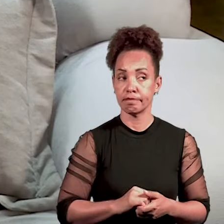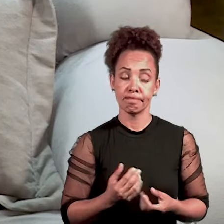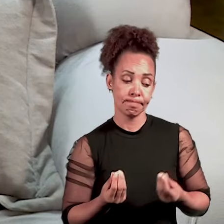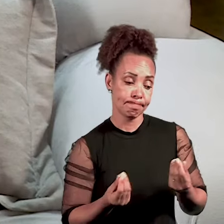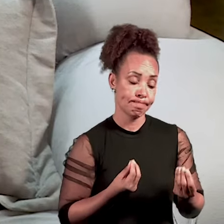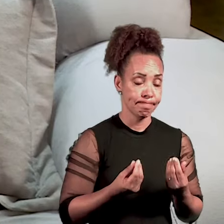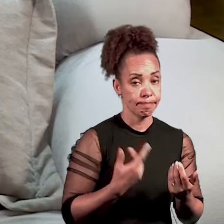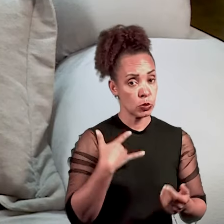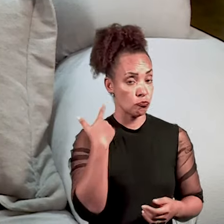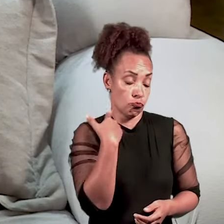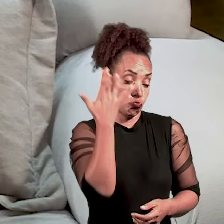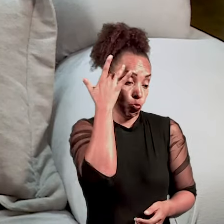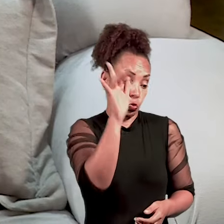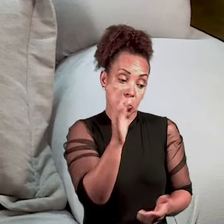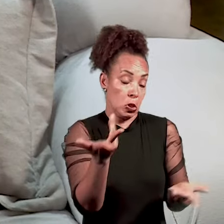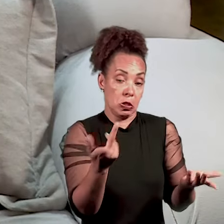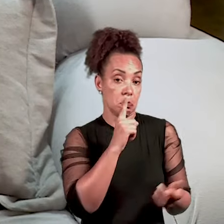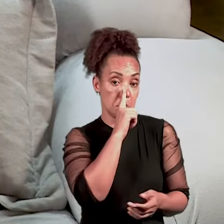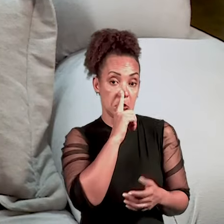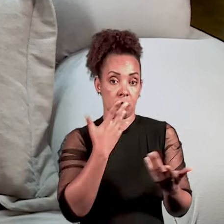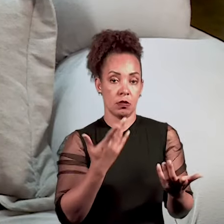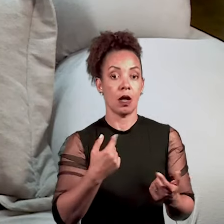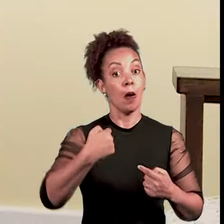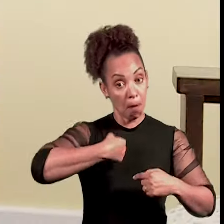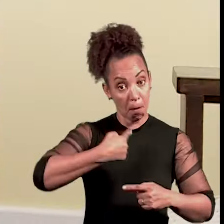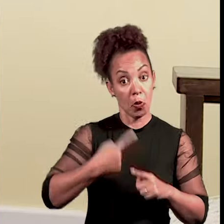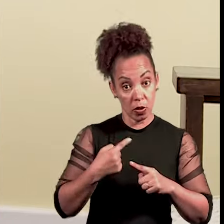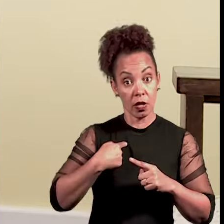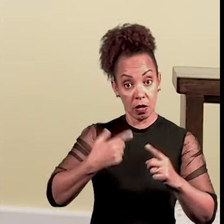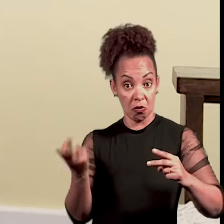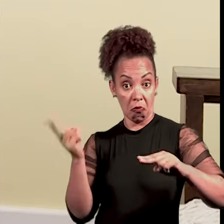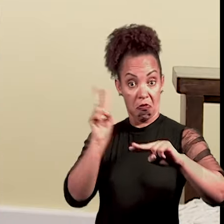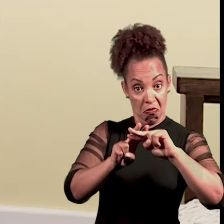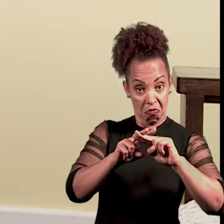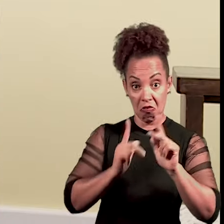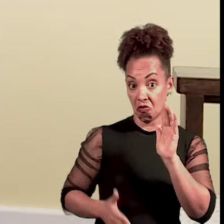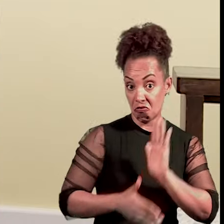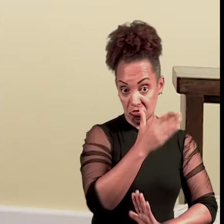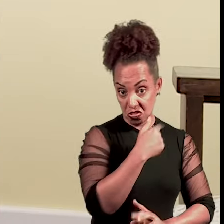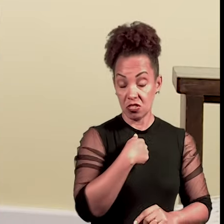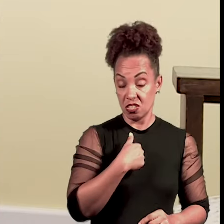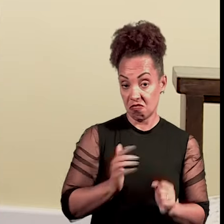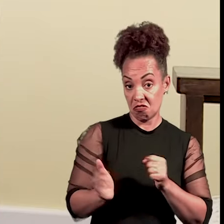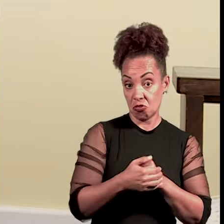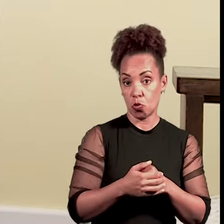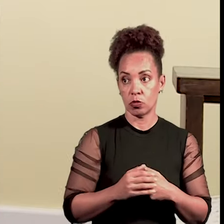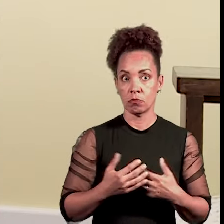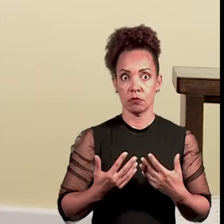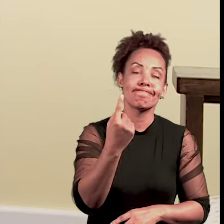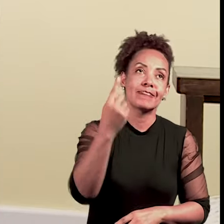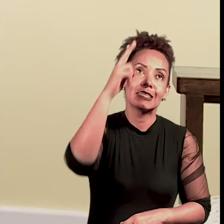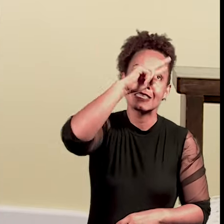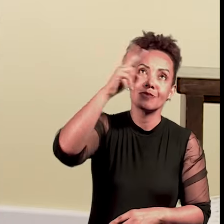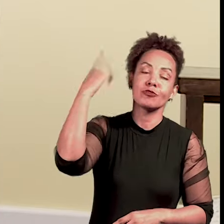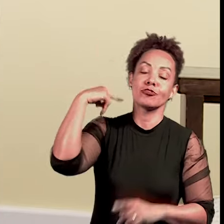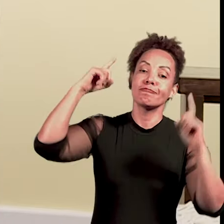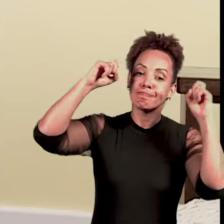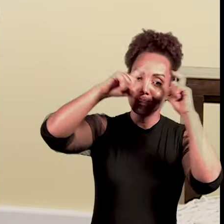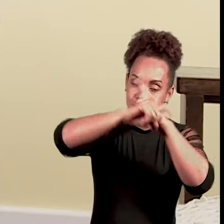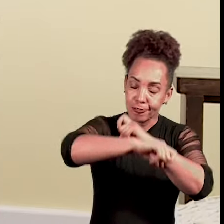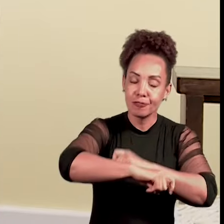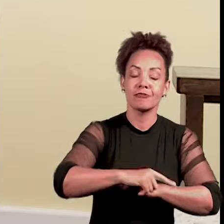sou um fugitivo do presídio. E naquela época, realmente, nós tínhamos muitas dificuldades, né?